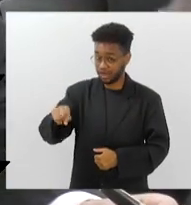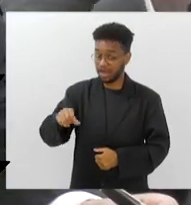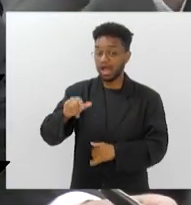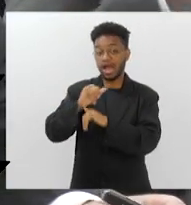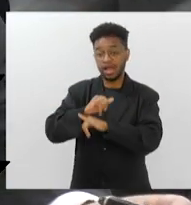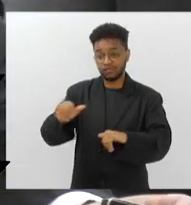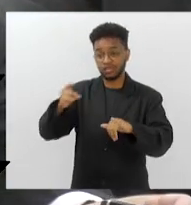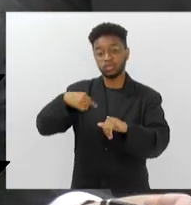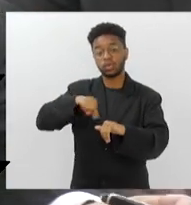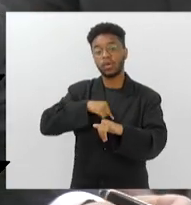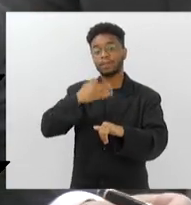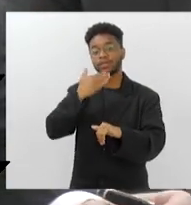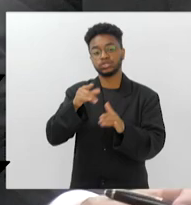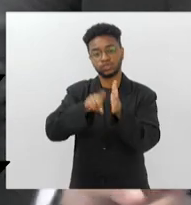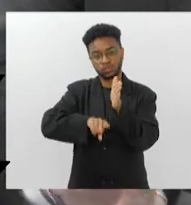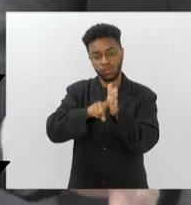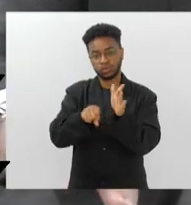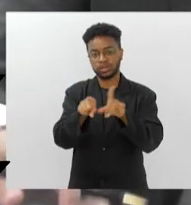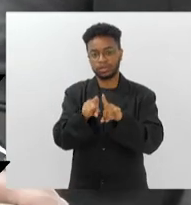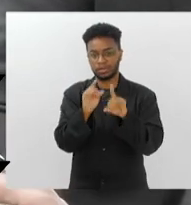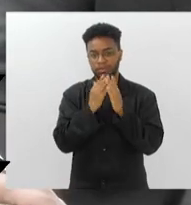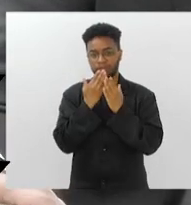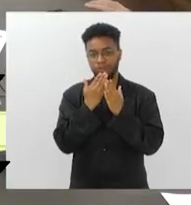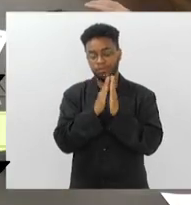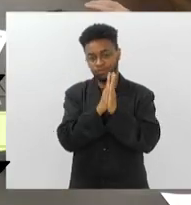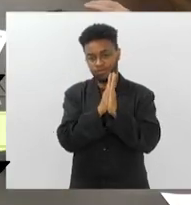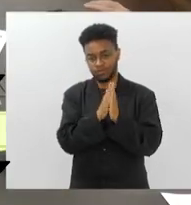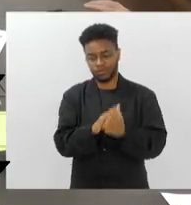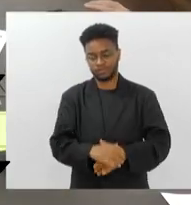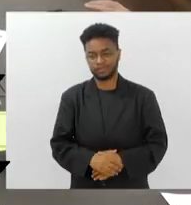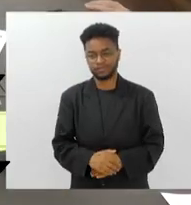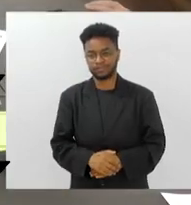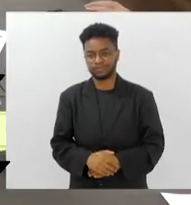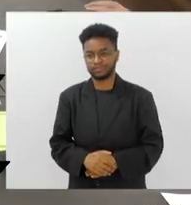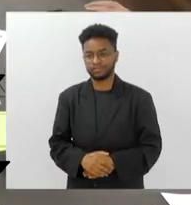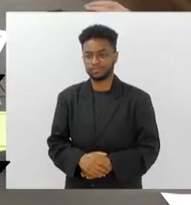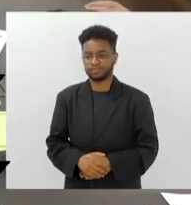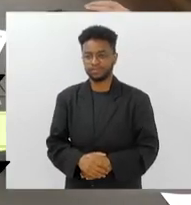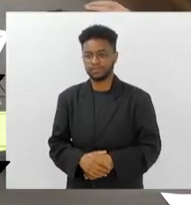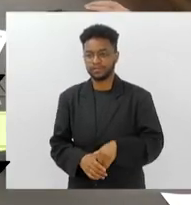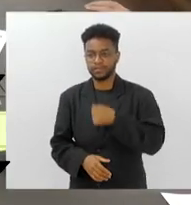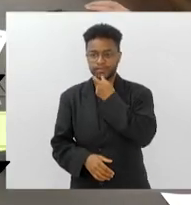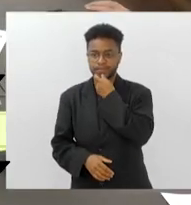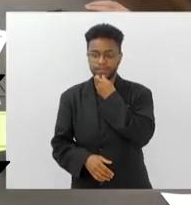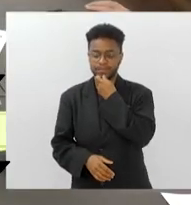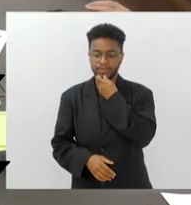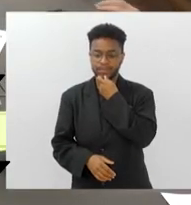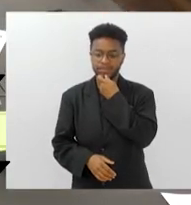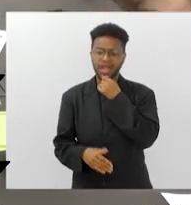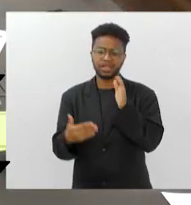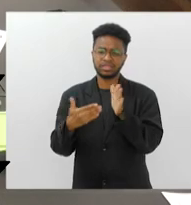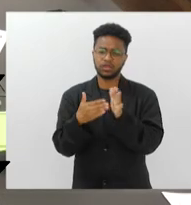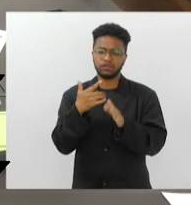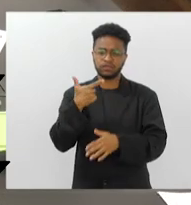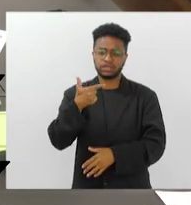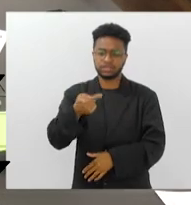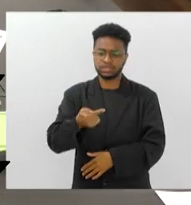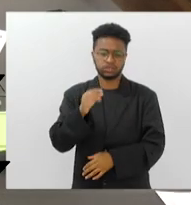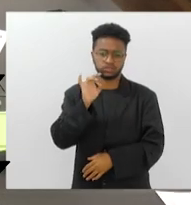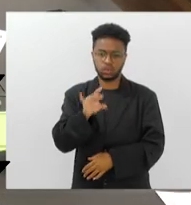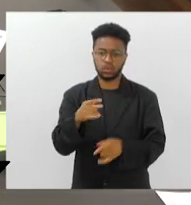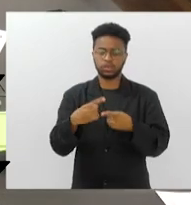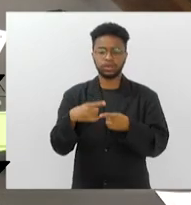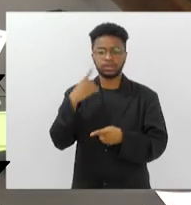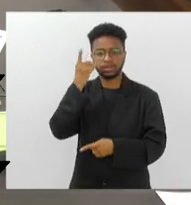TR conta também por favor é vamos então só até o 27 que é do deputado